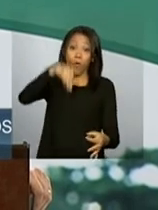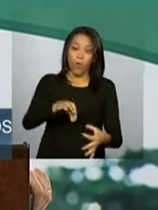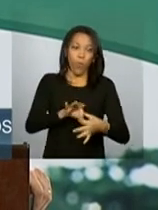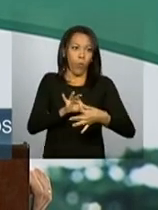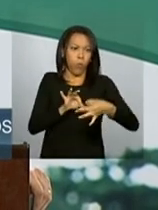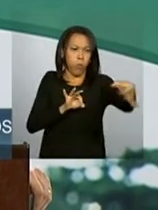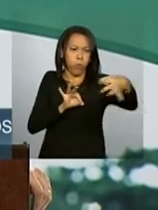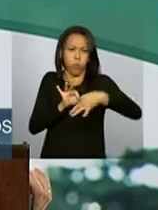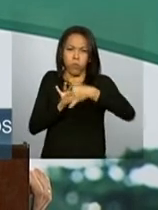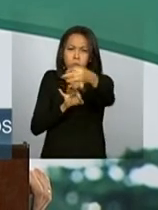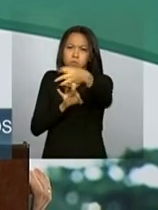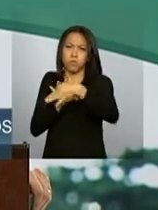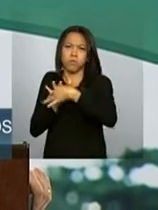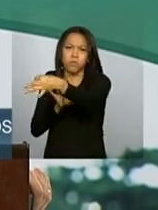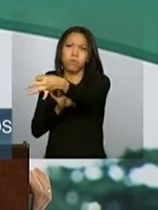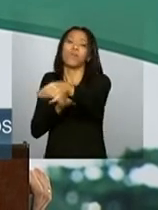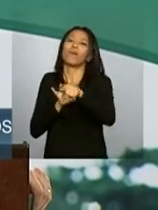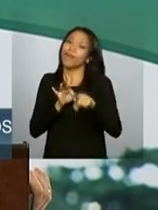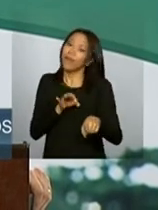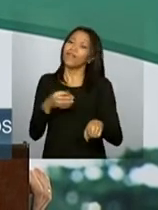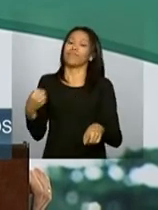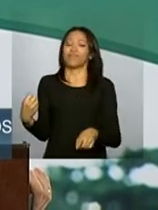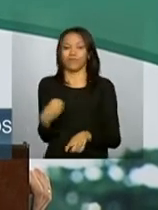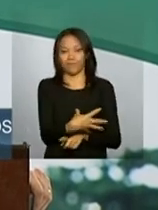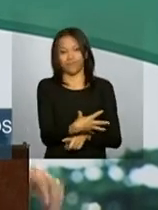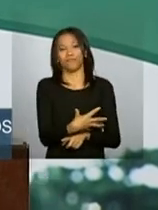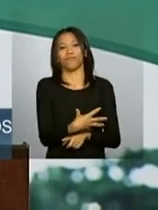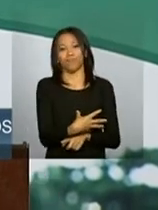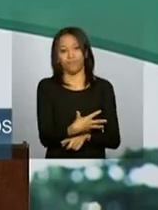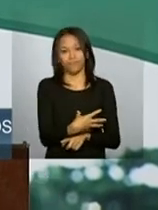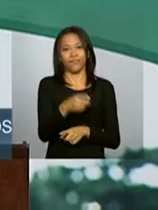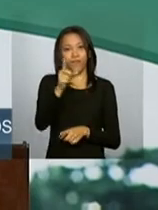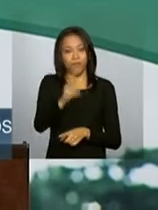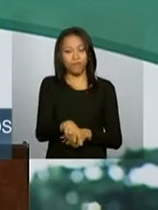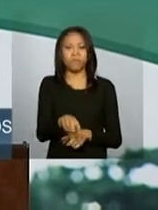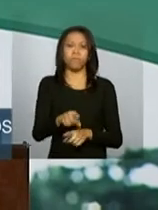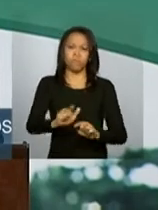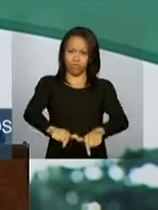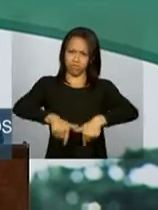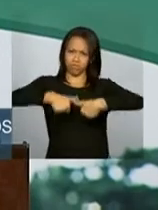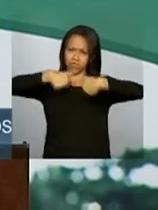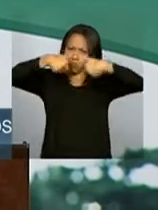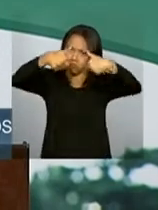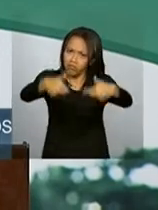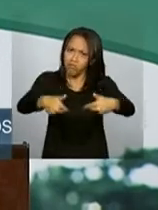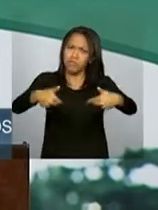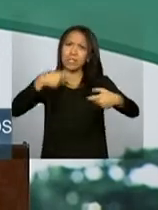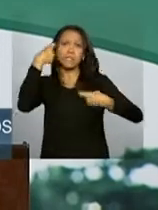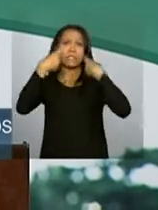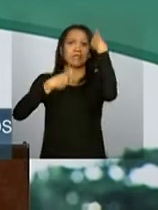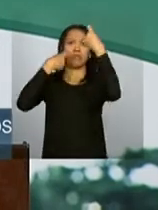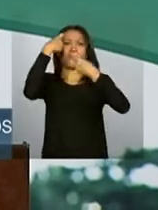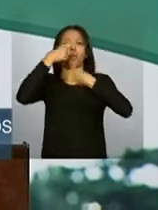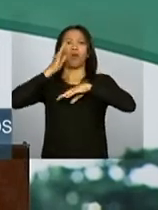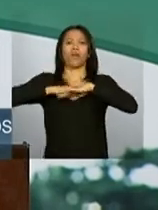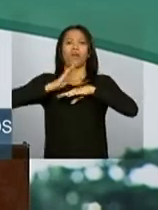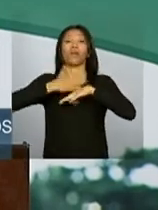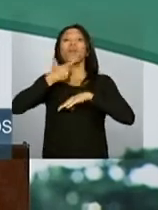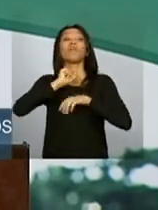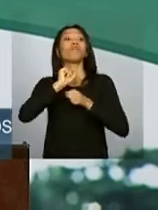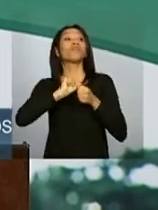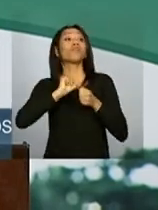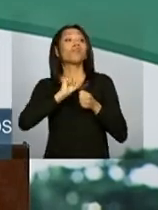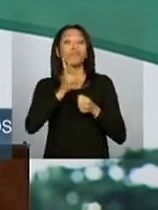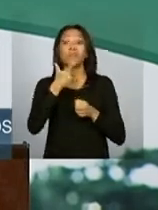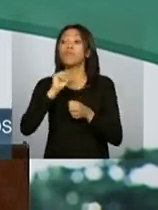pavimentação é o novo. É fazer sem se preocupar com o próprio nome,